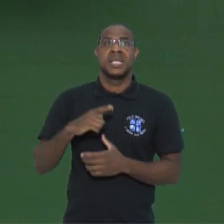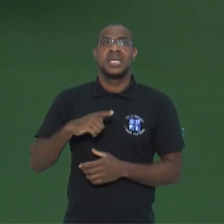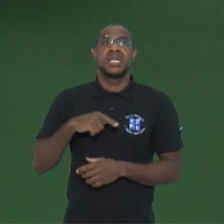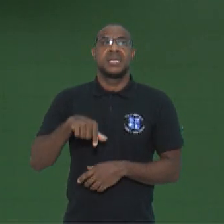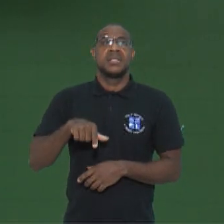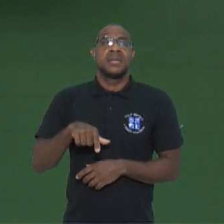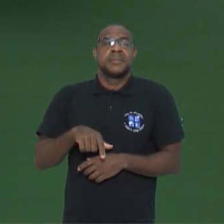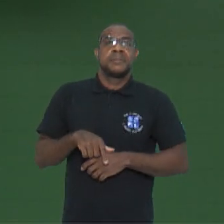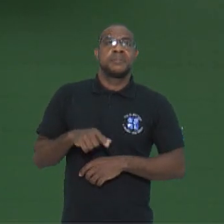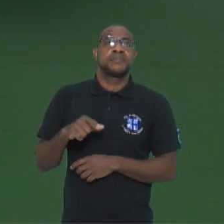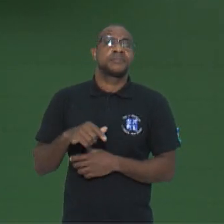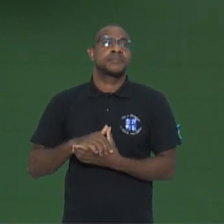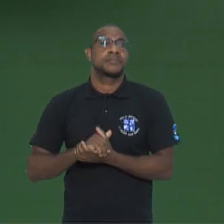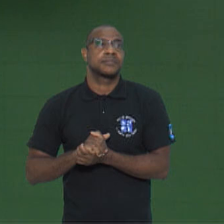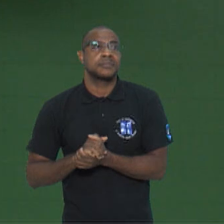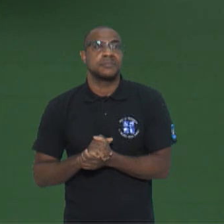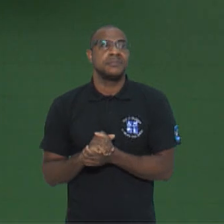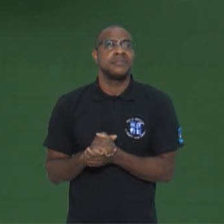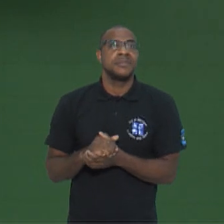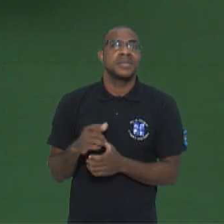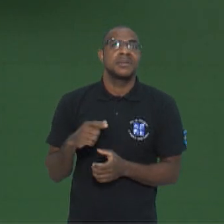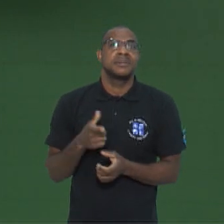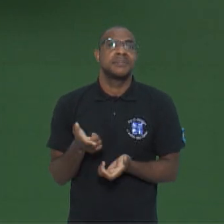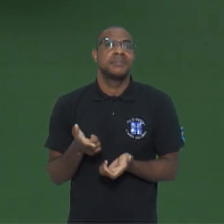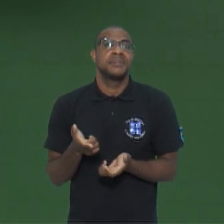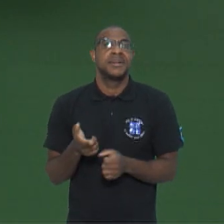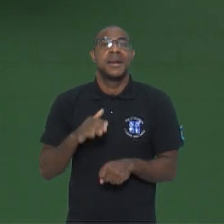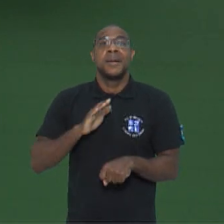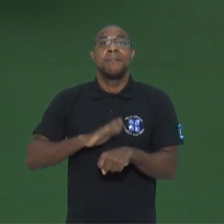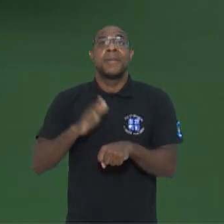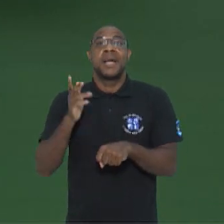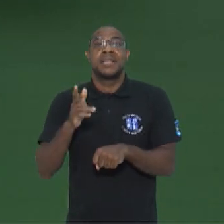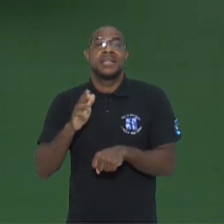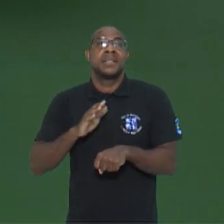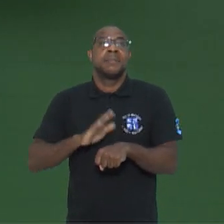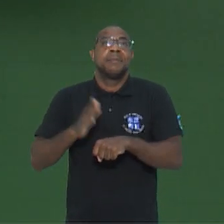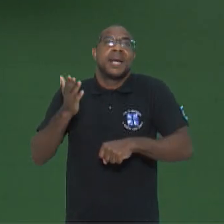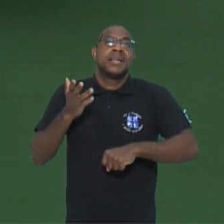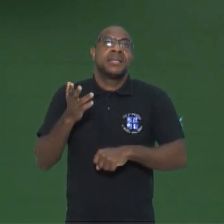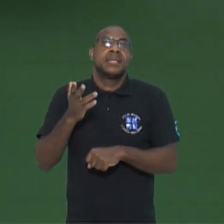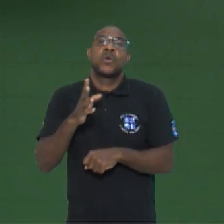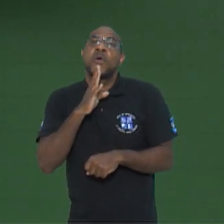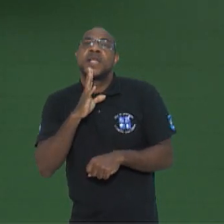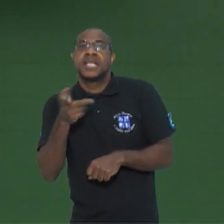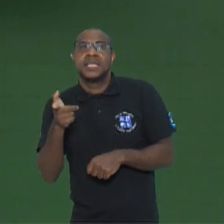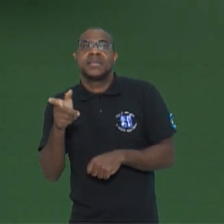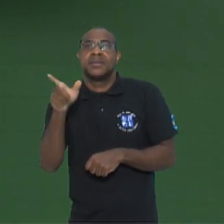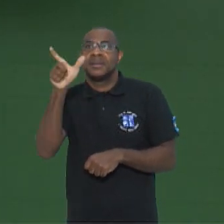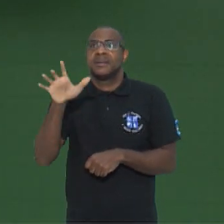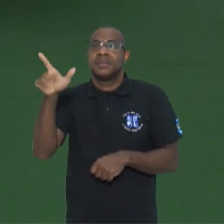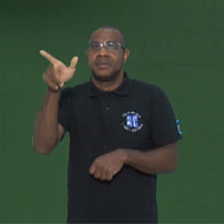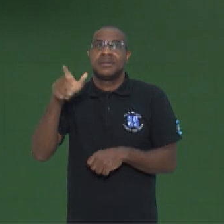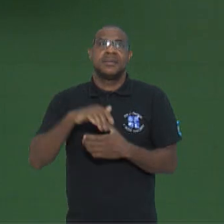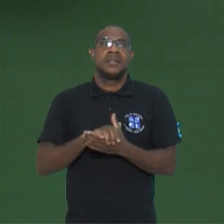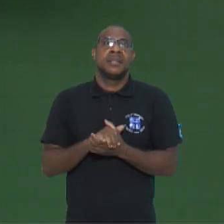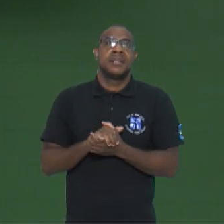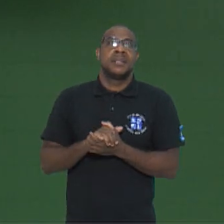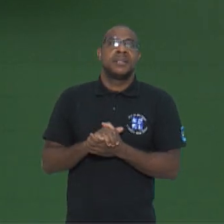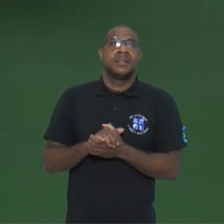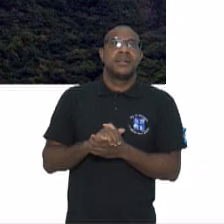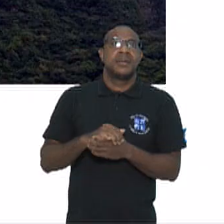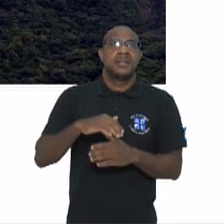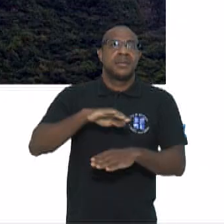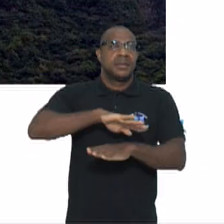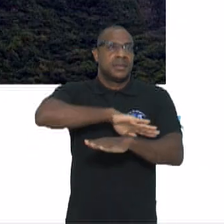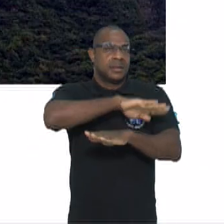clássicas e são talvez as duas montanhas mais importantes aqui no nosso estado, que é o Pico do Marumbi, justamente por